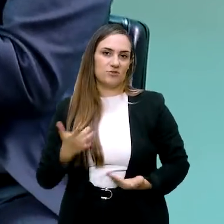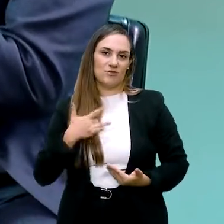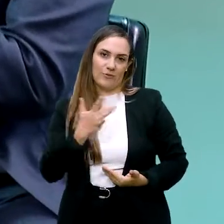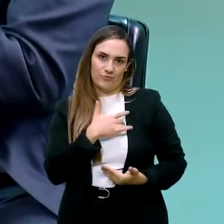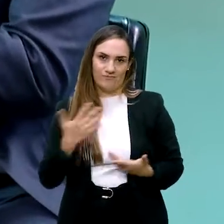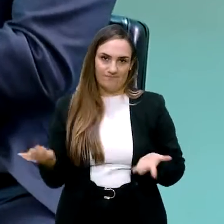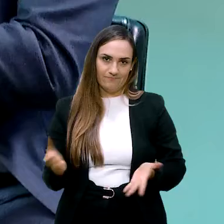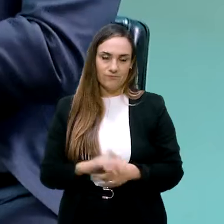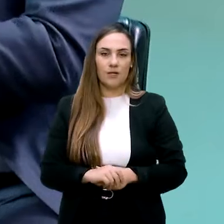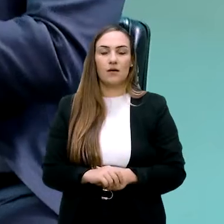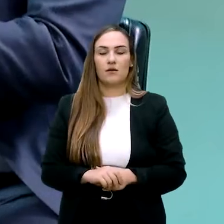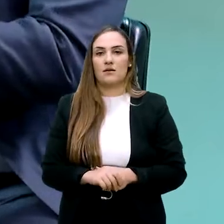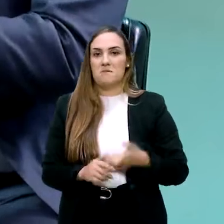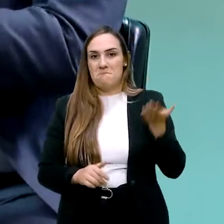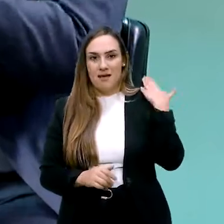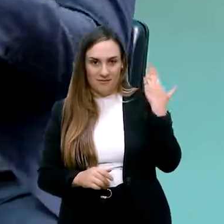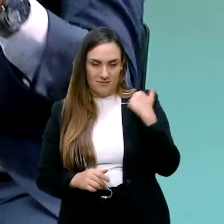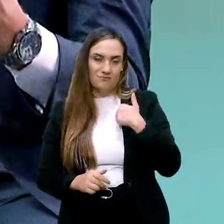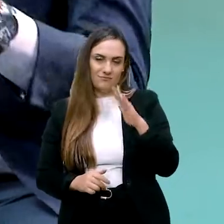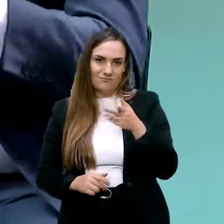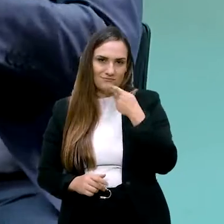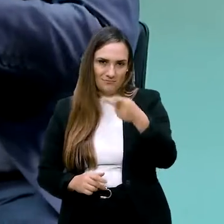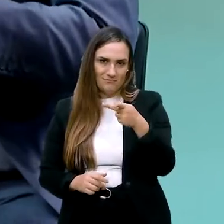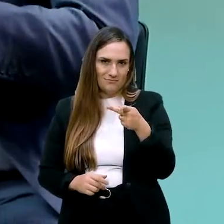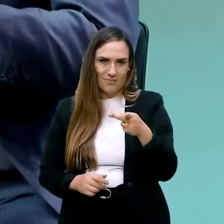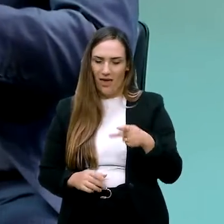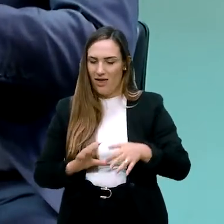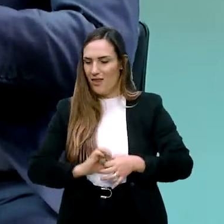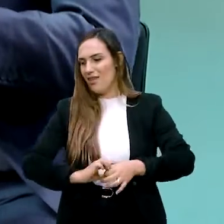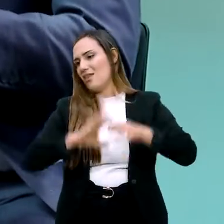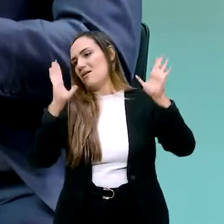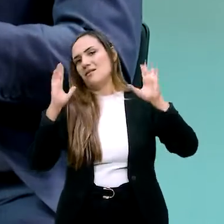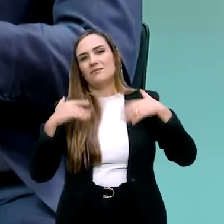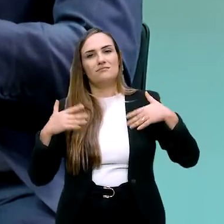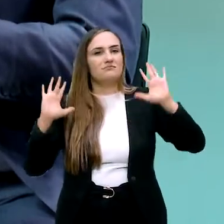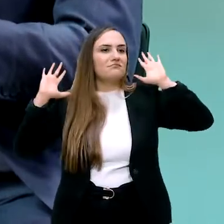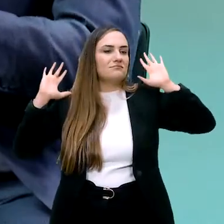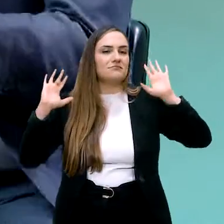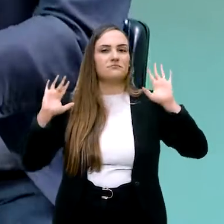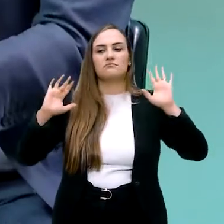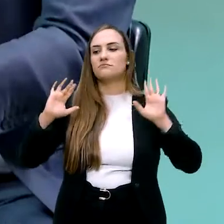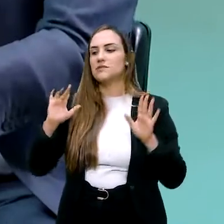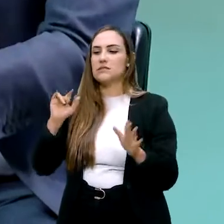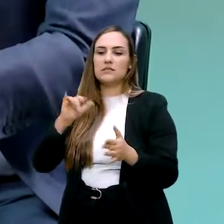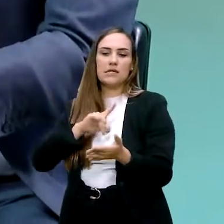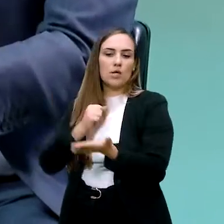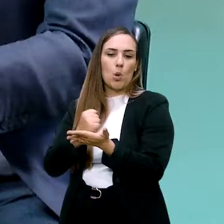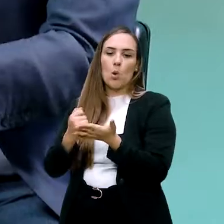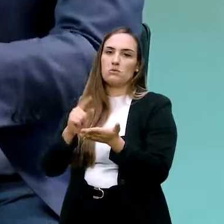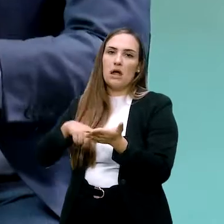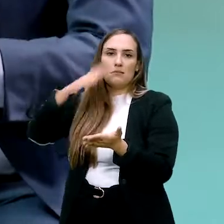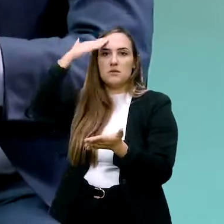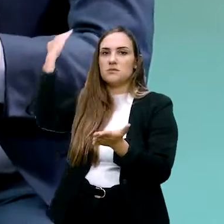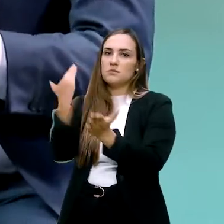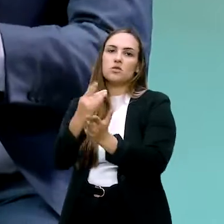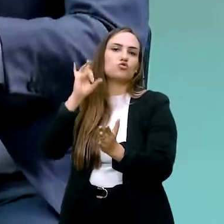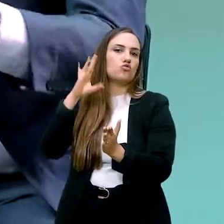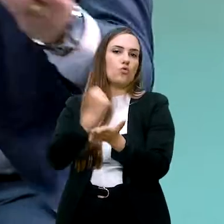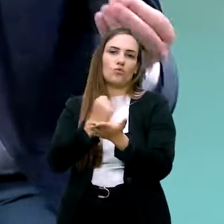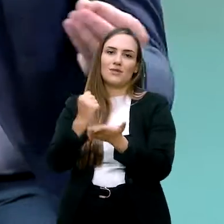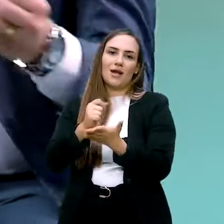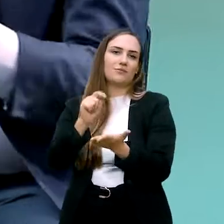de saúde. Antes, como eu disse, eles eram limitados ao próprio contrato. Então, havia